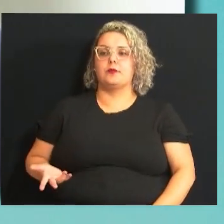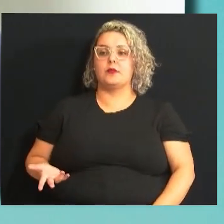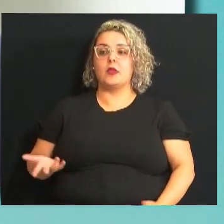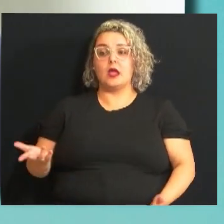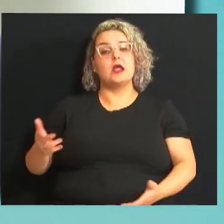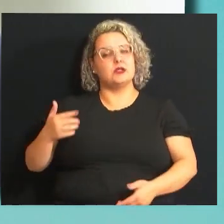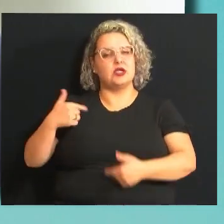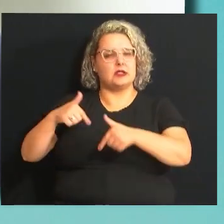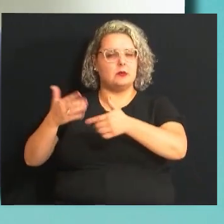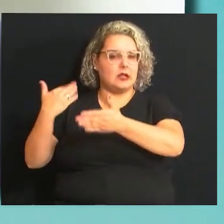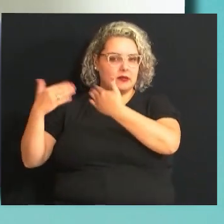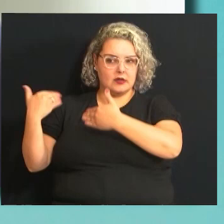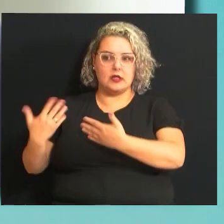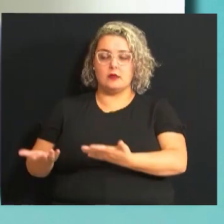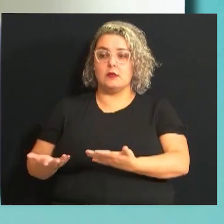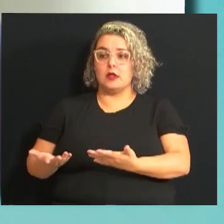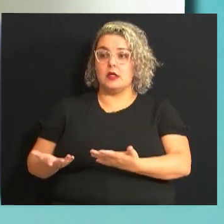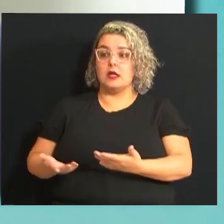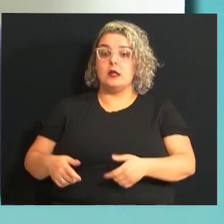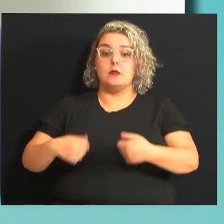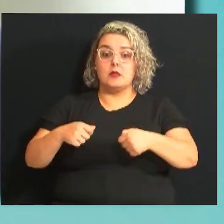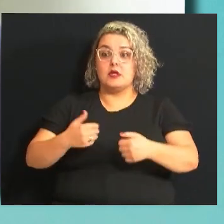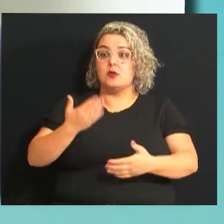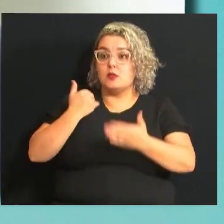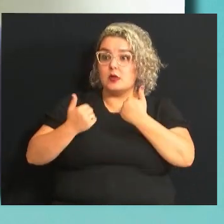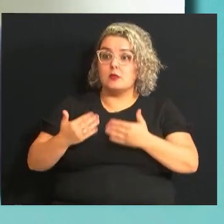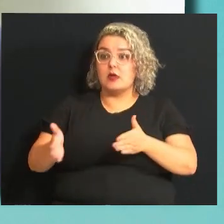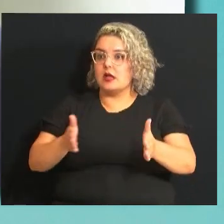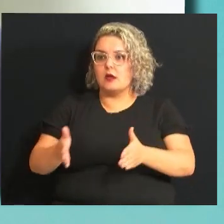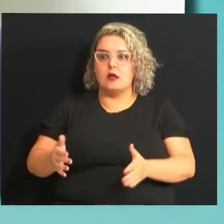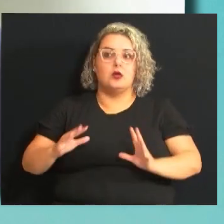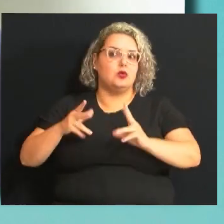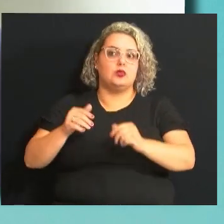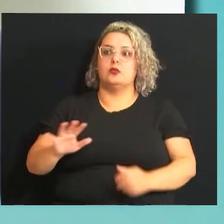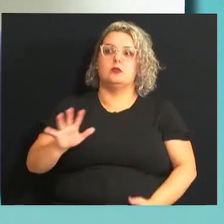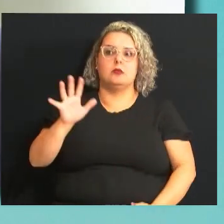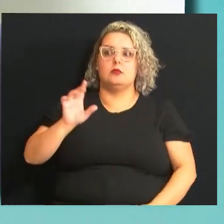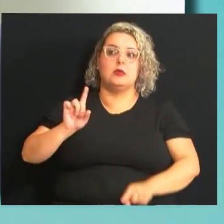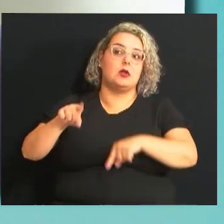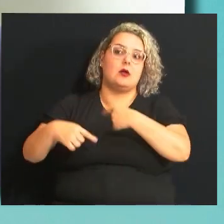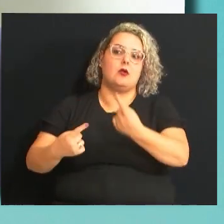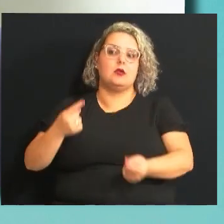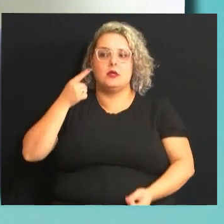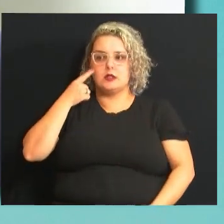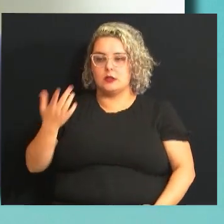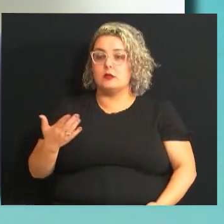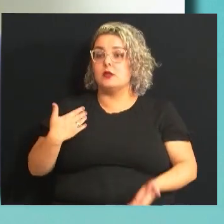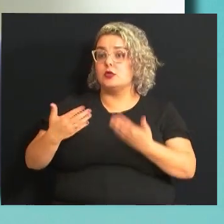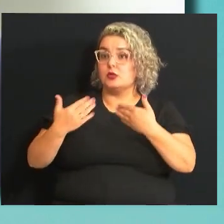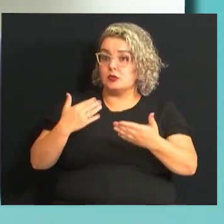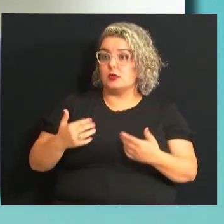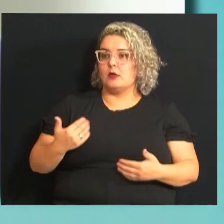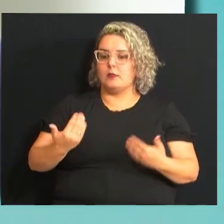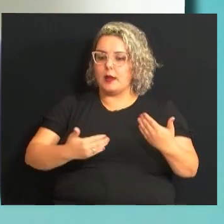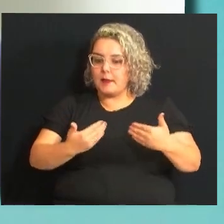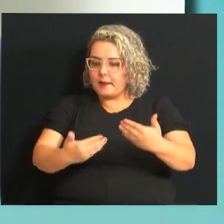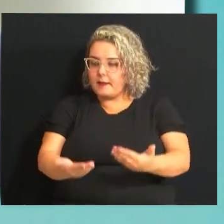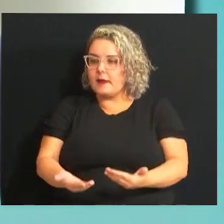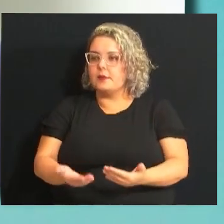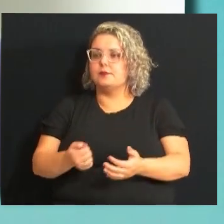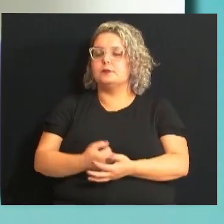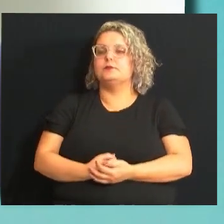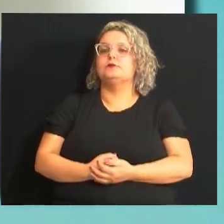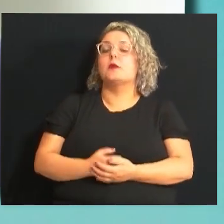que, assim, o mercado precisa de algo que torna os alimentos mais acessíveis, e não que torna tudo mais caro pela